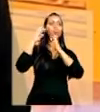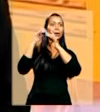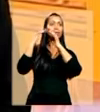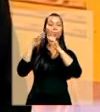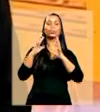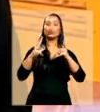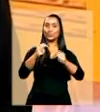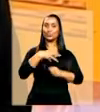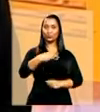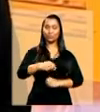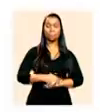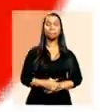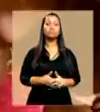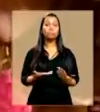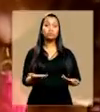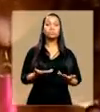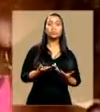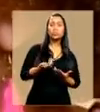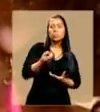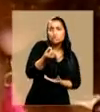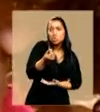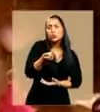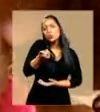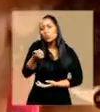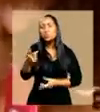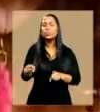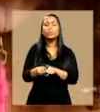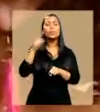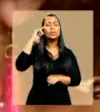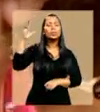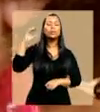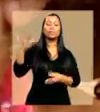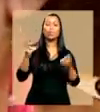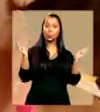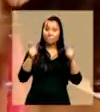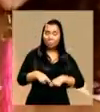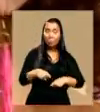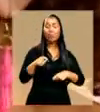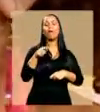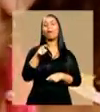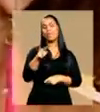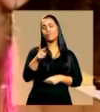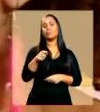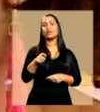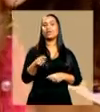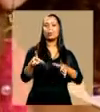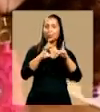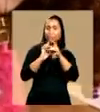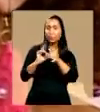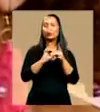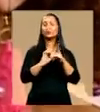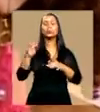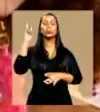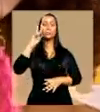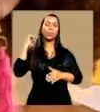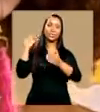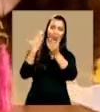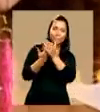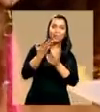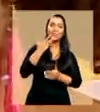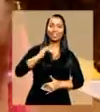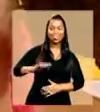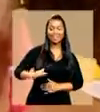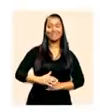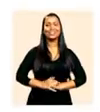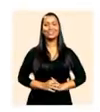da memória afetiva dos filhos. Com poucos recursos e muita imaginação, você pode muito, até fazer parte da história